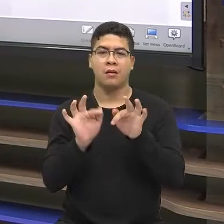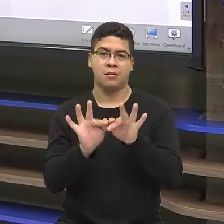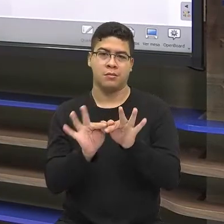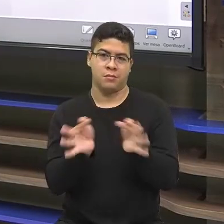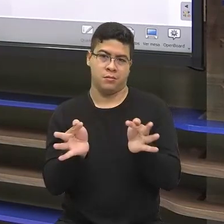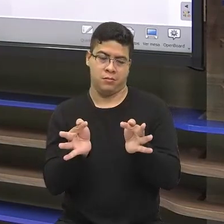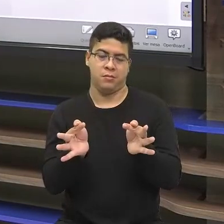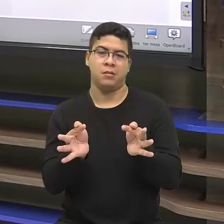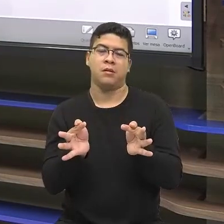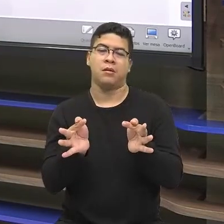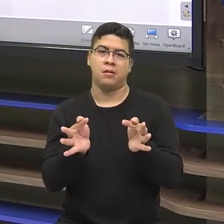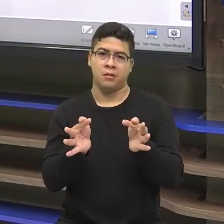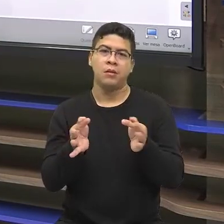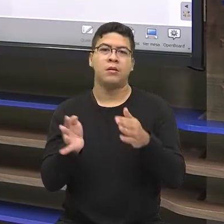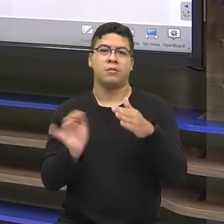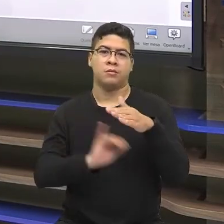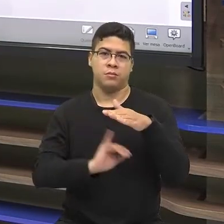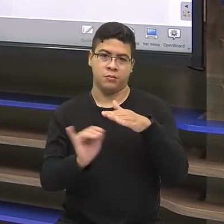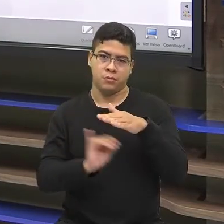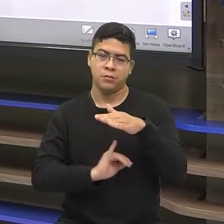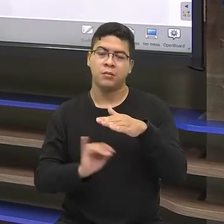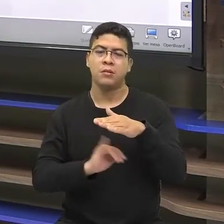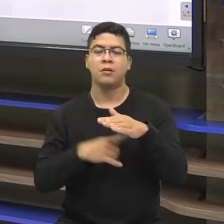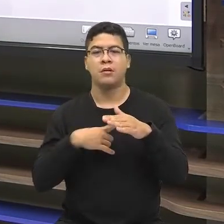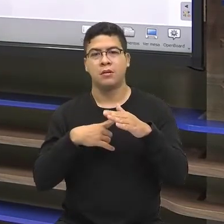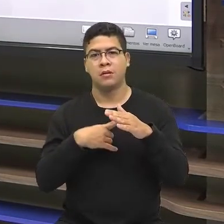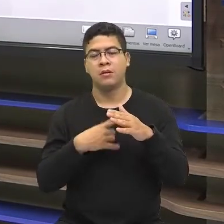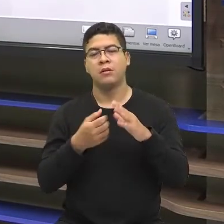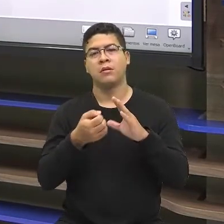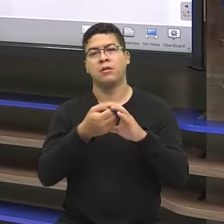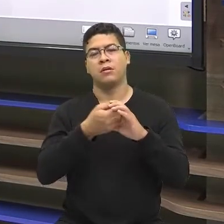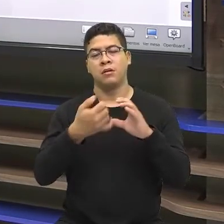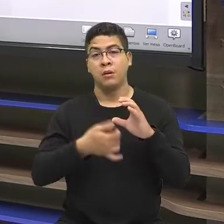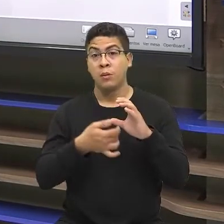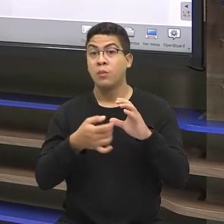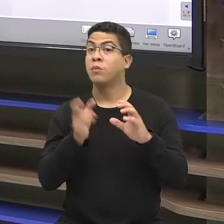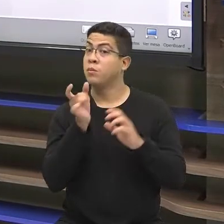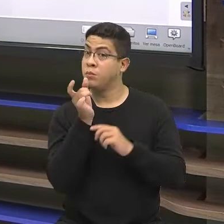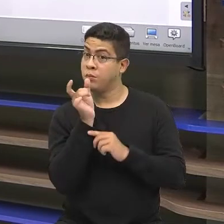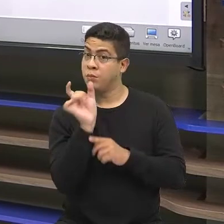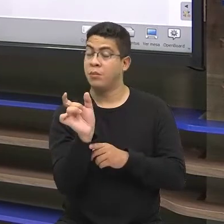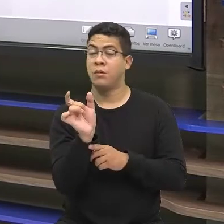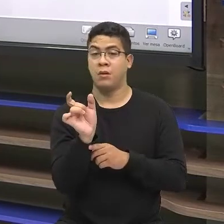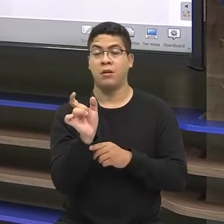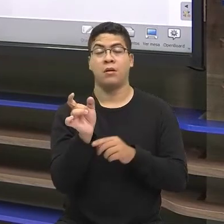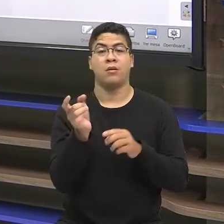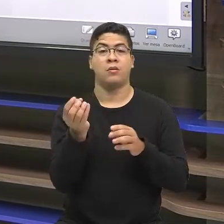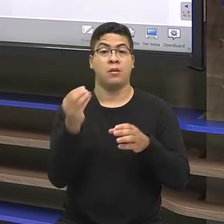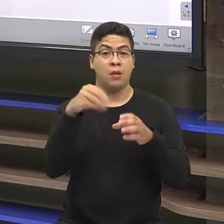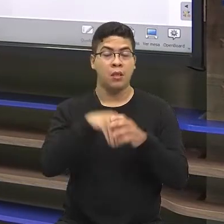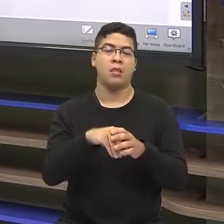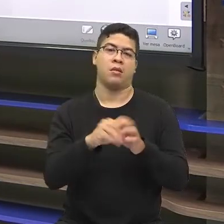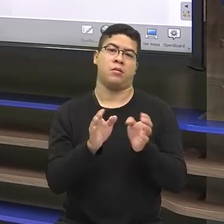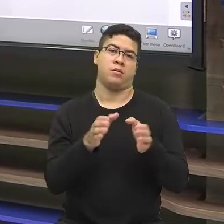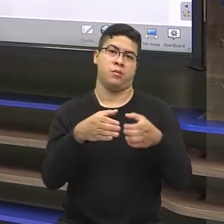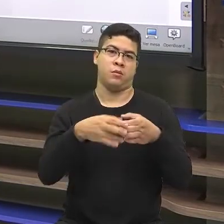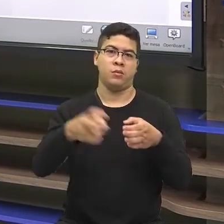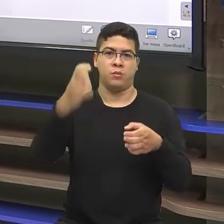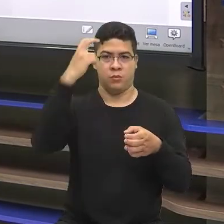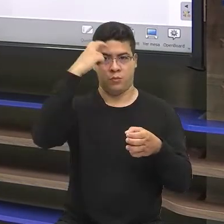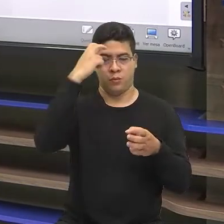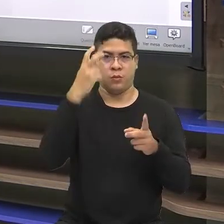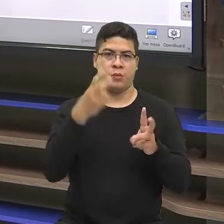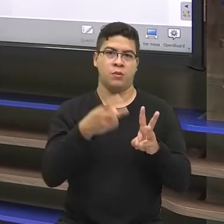né? Uma linguagem informal, ele vai trazer características de palavras indígenas. Falei aqui para você que Mário de Andrade era um